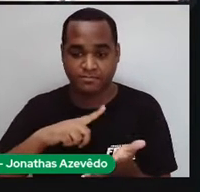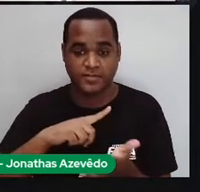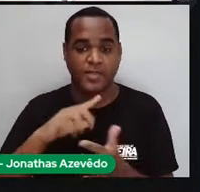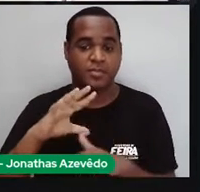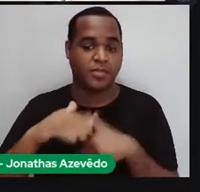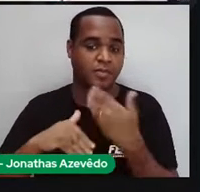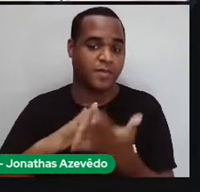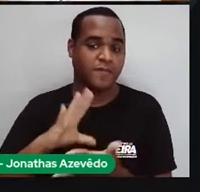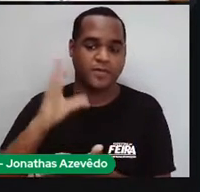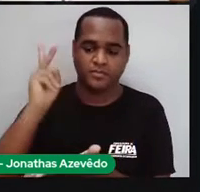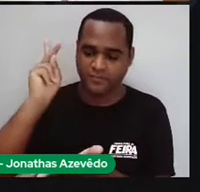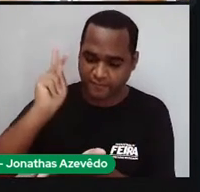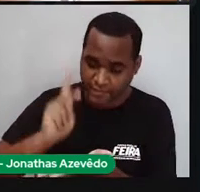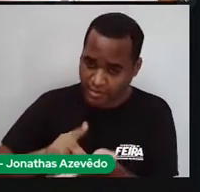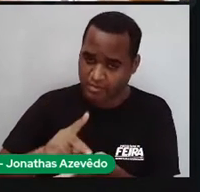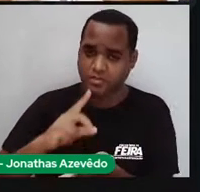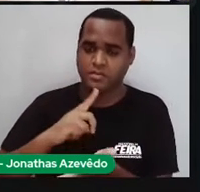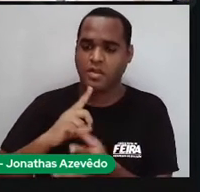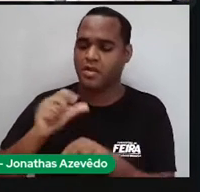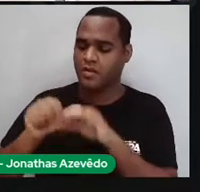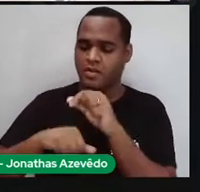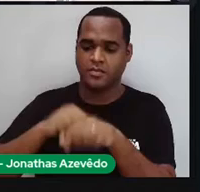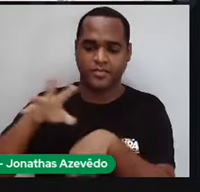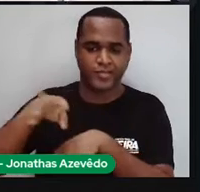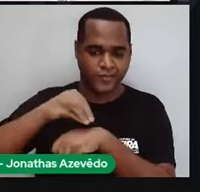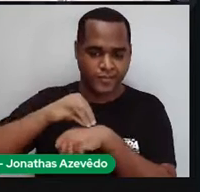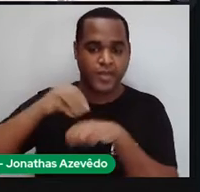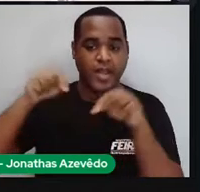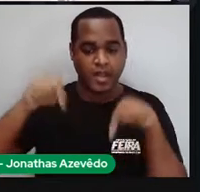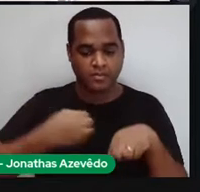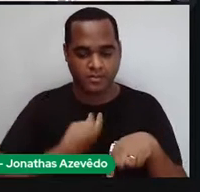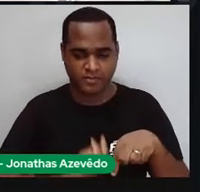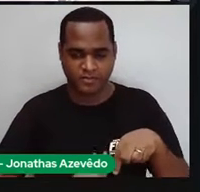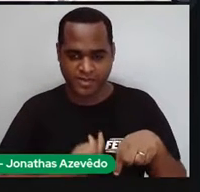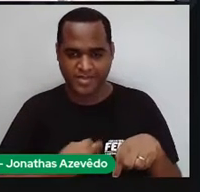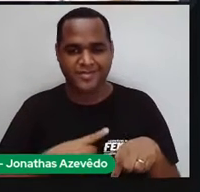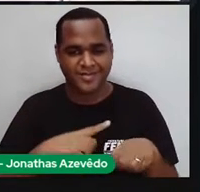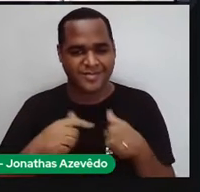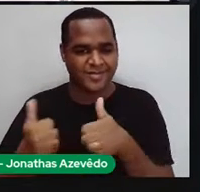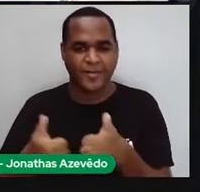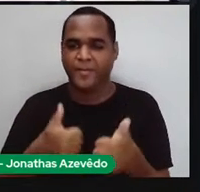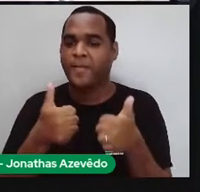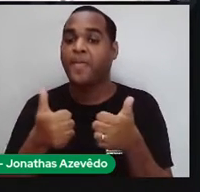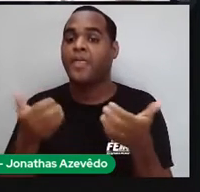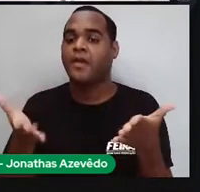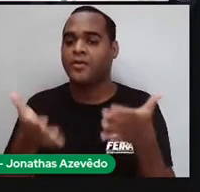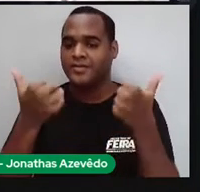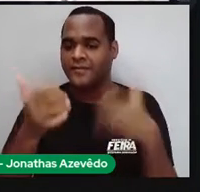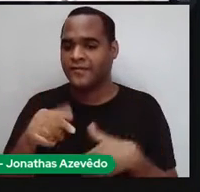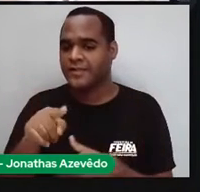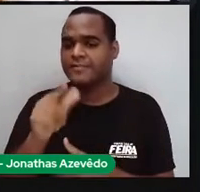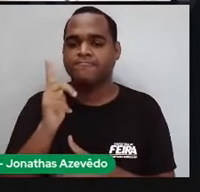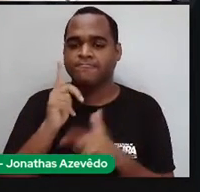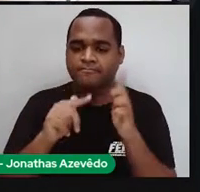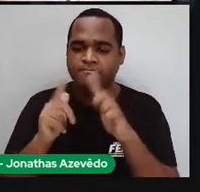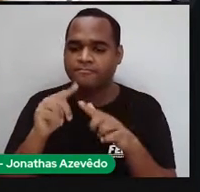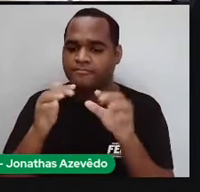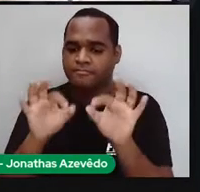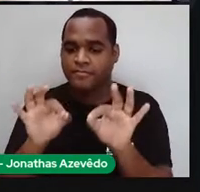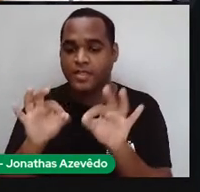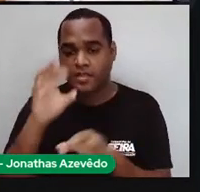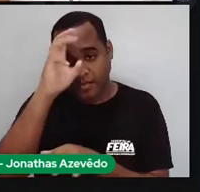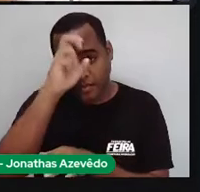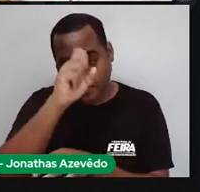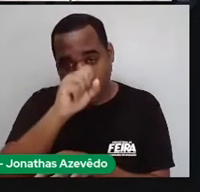do mundo real que fazem parte mesmo da nossa vida né onde você consiga perceber Ó